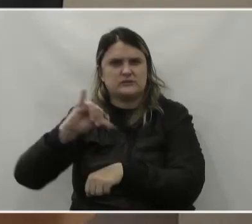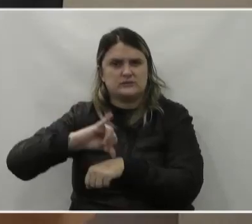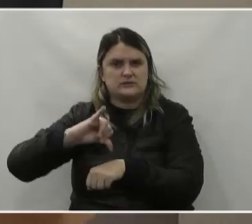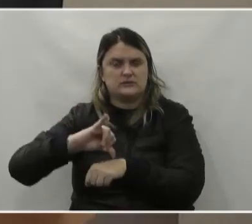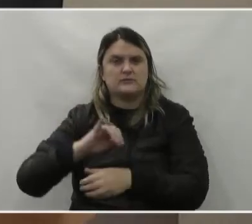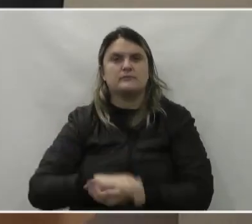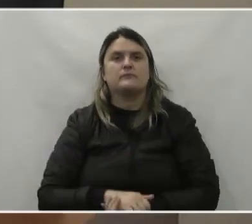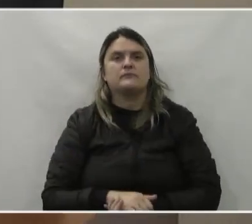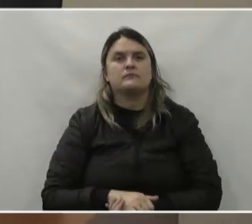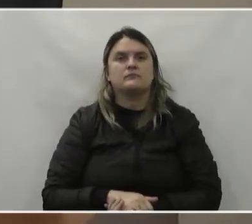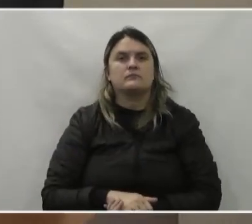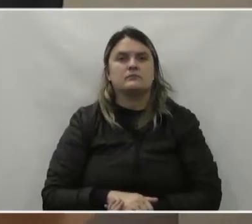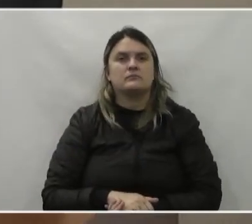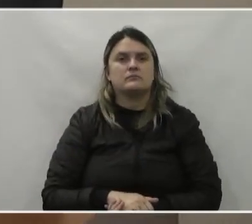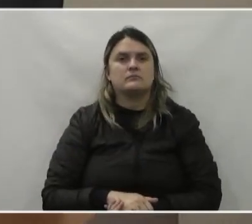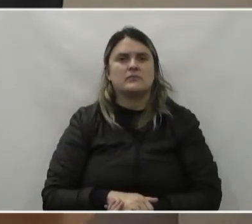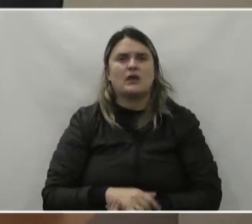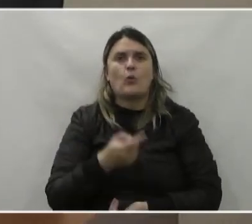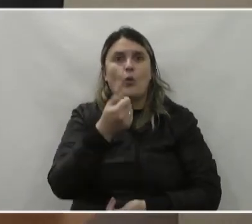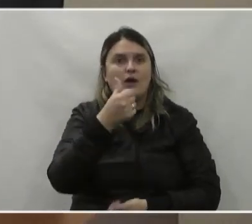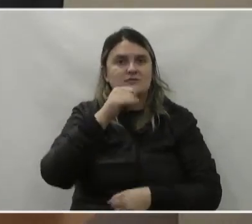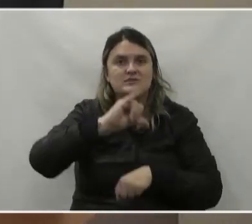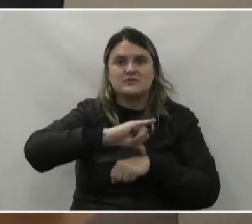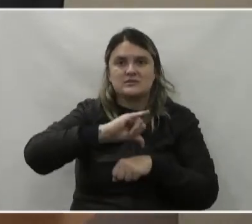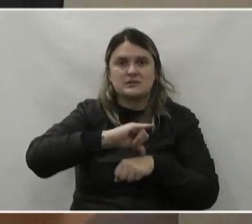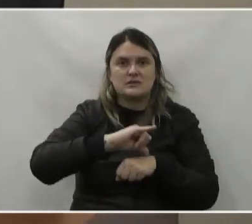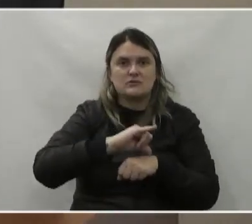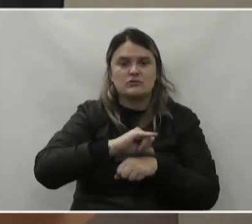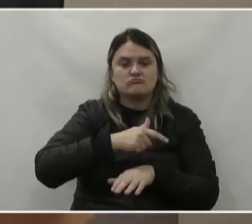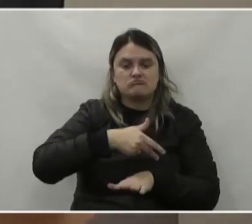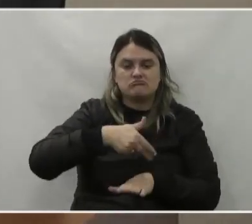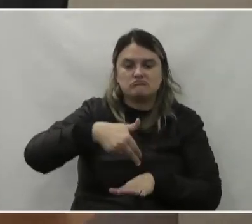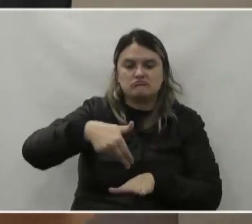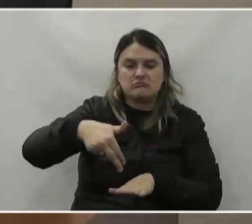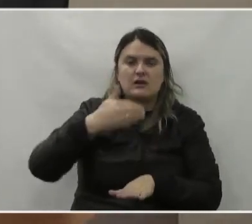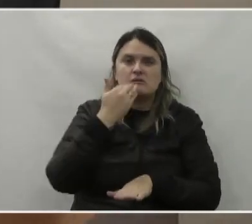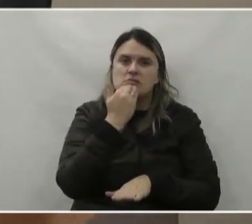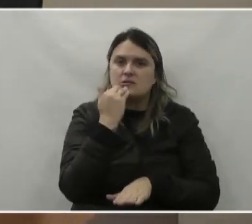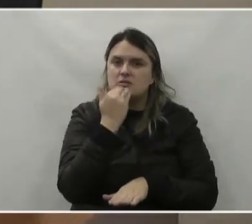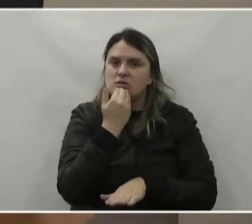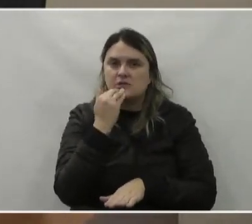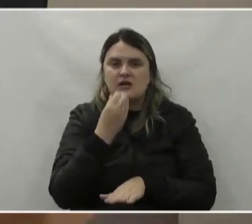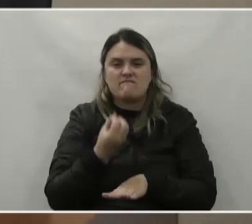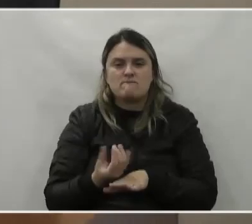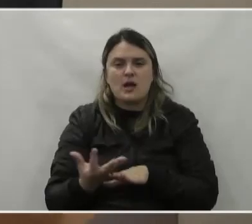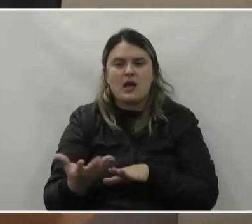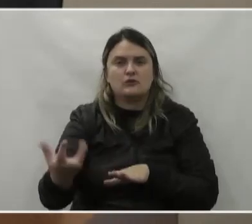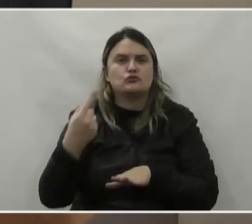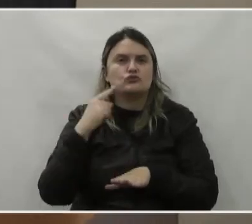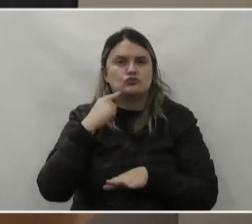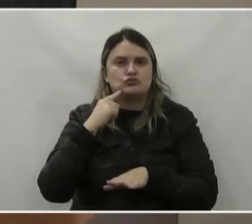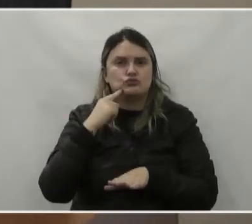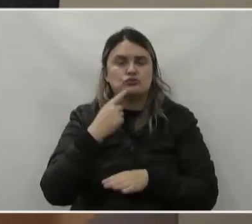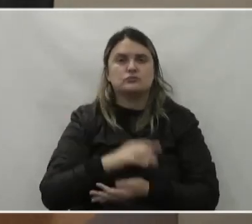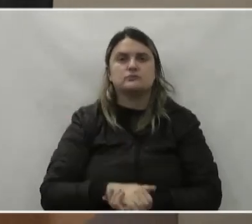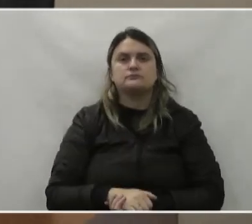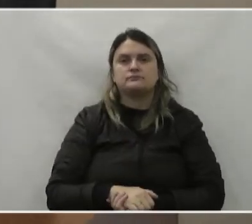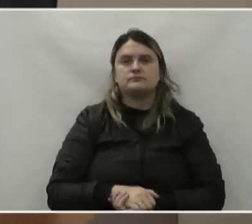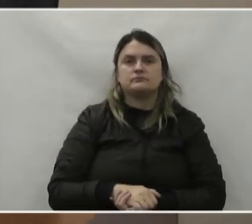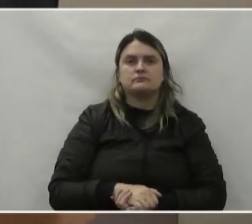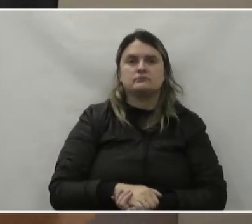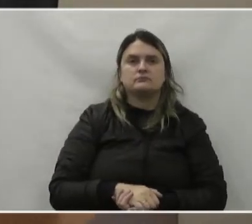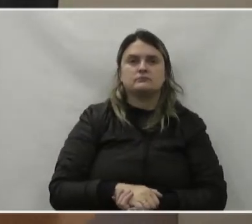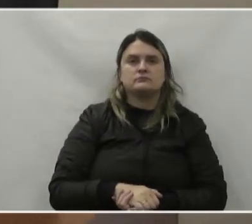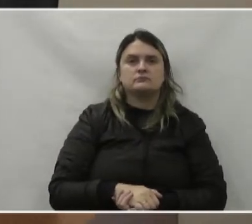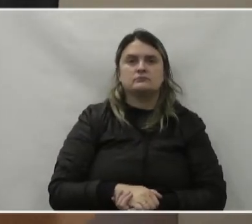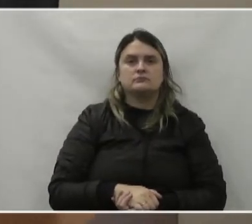em pleno centro e nos depararmos com a situação daquela. Eu vi ali uma